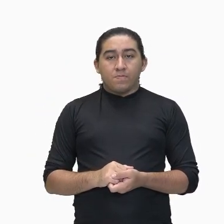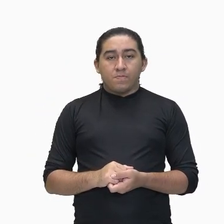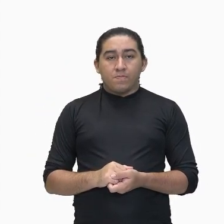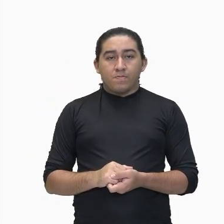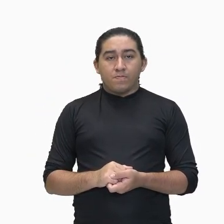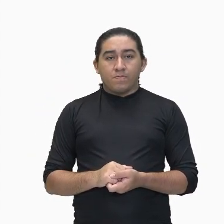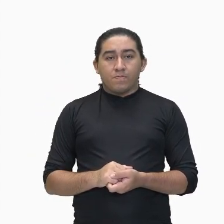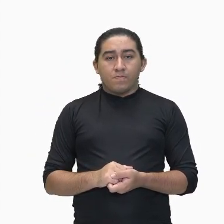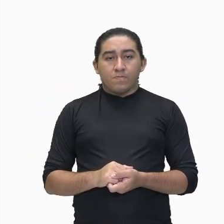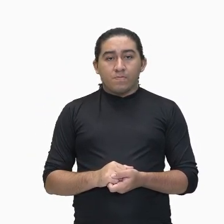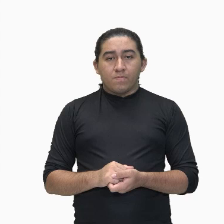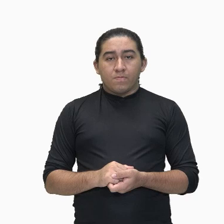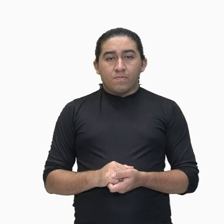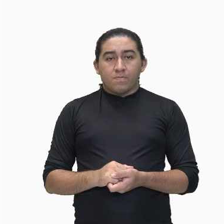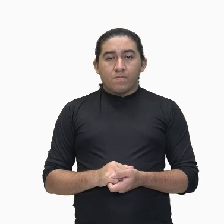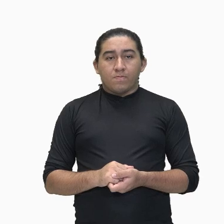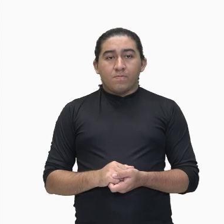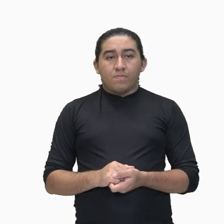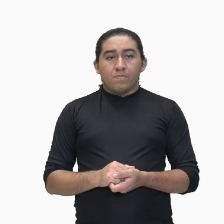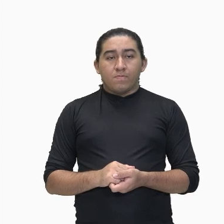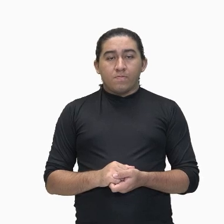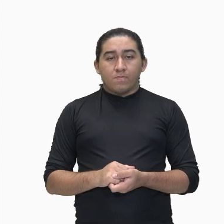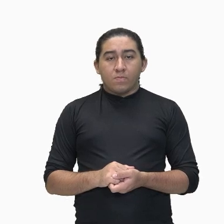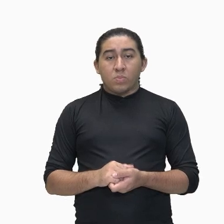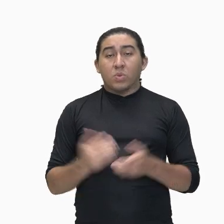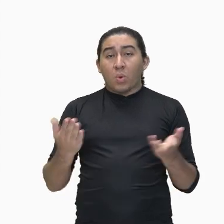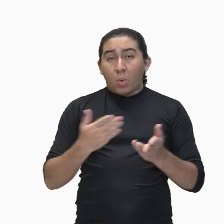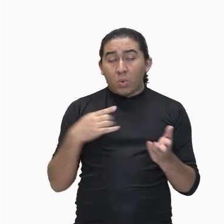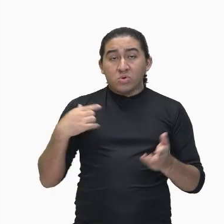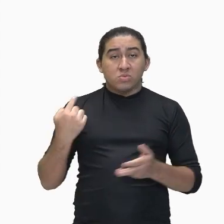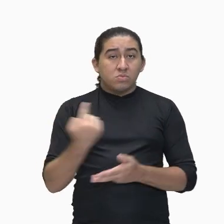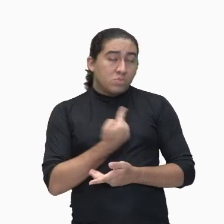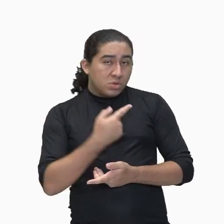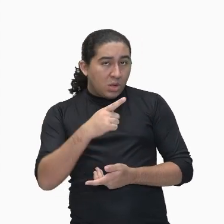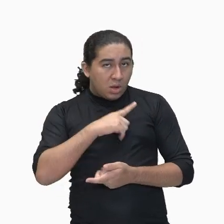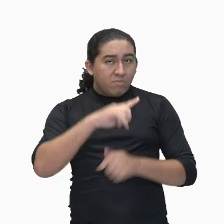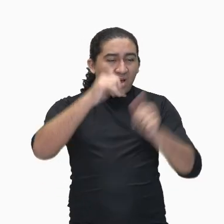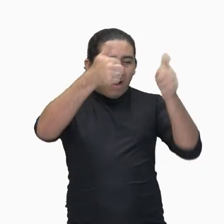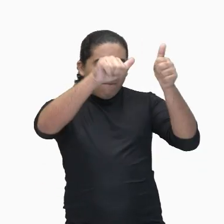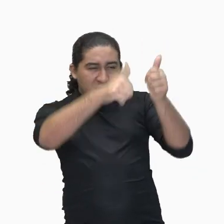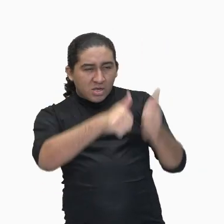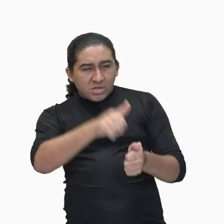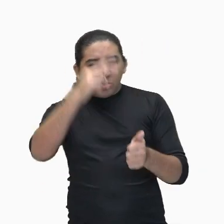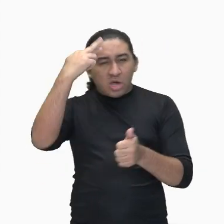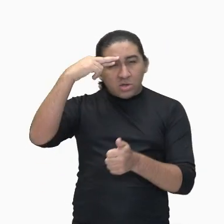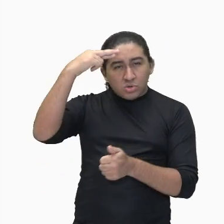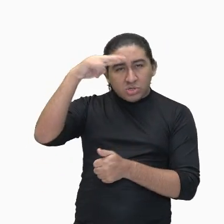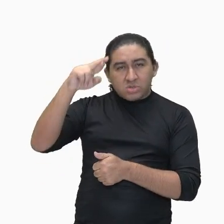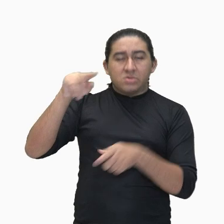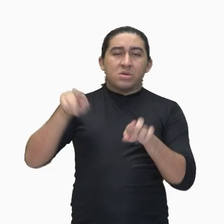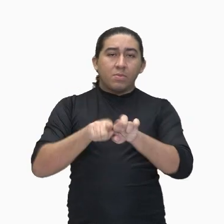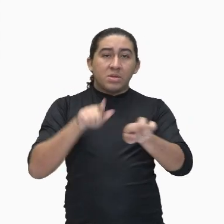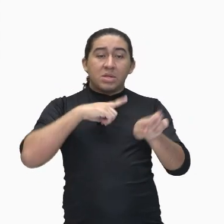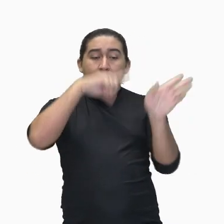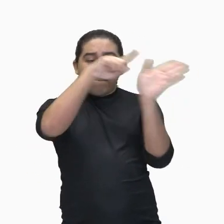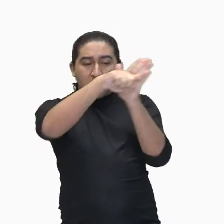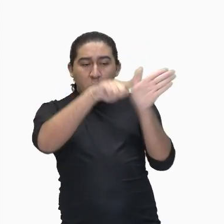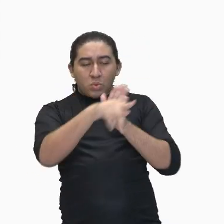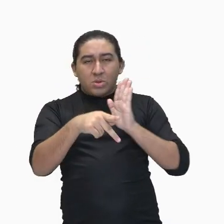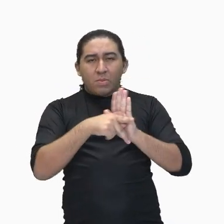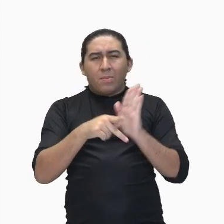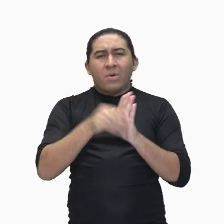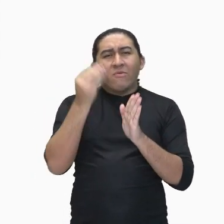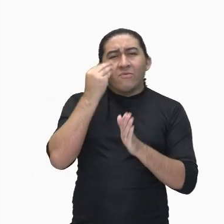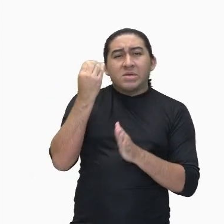hoje nós fazemos aí teste de lógica, quando, né, existem aí muitas questões voltadas para a questão